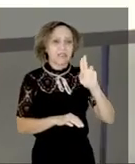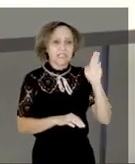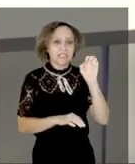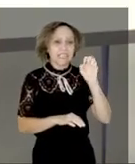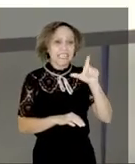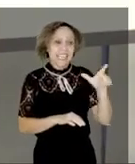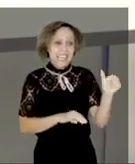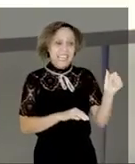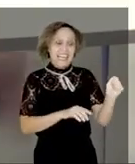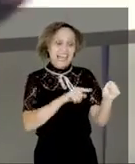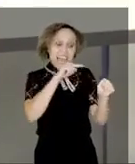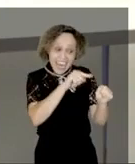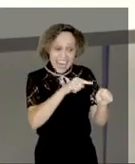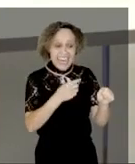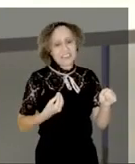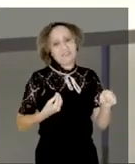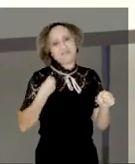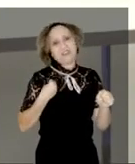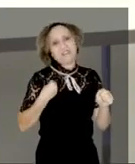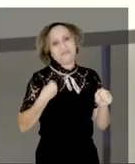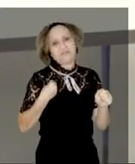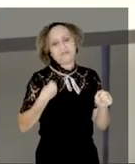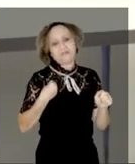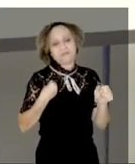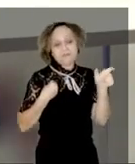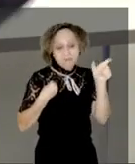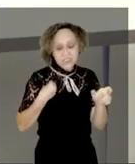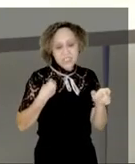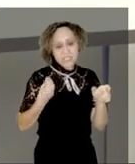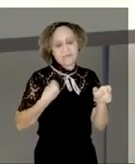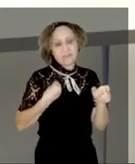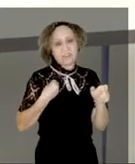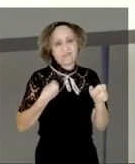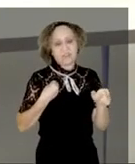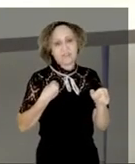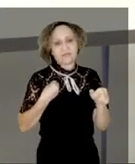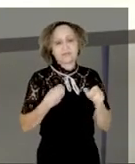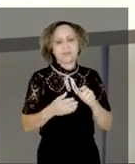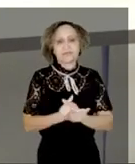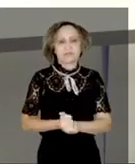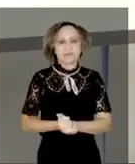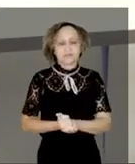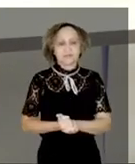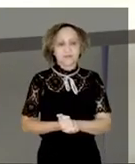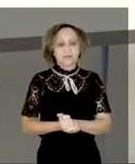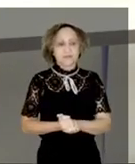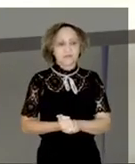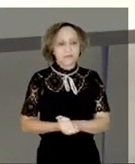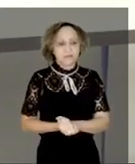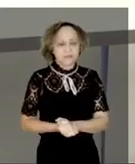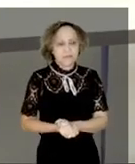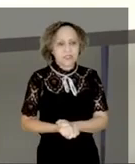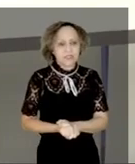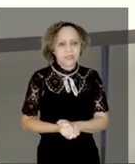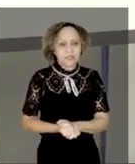de pedir para que fizesse a primeira fala o companheiro Wagnão, presidente do Sindicato dos Metalúrgicos do